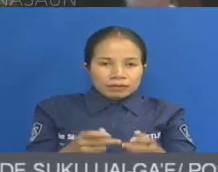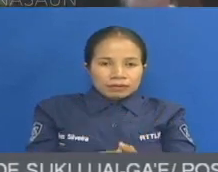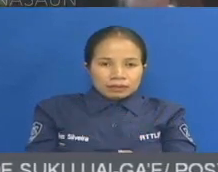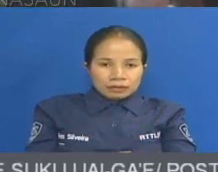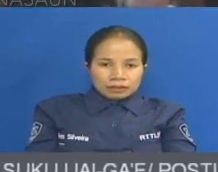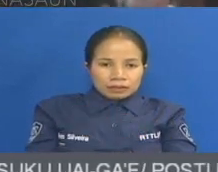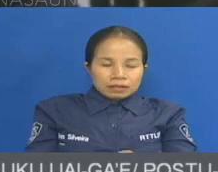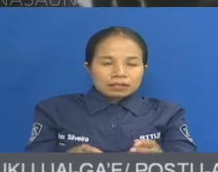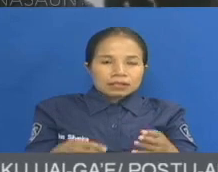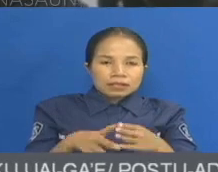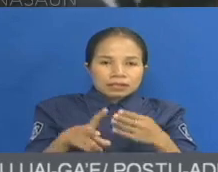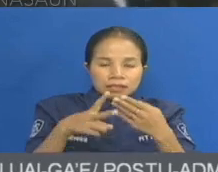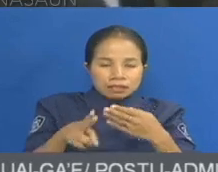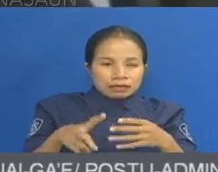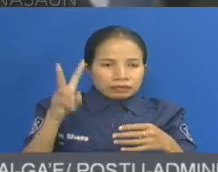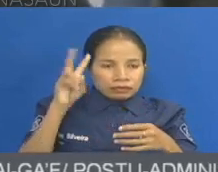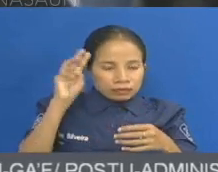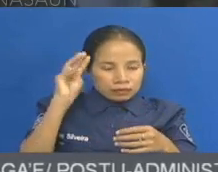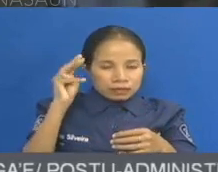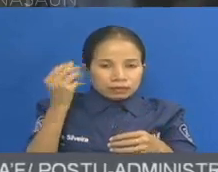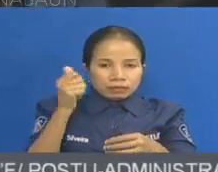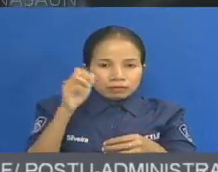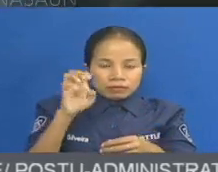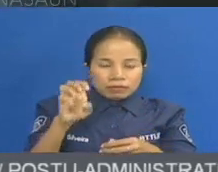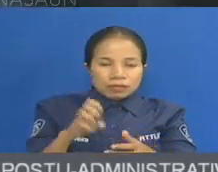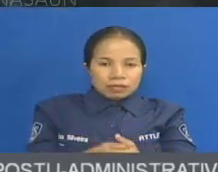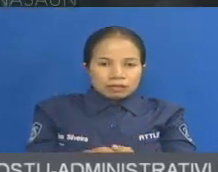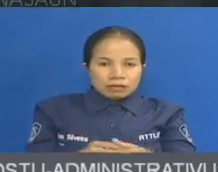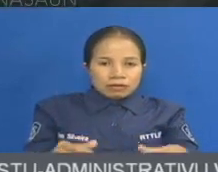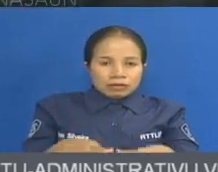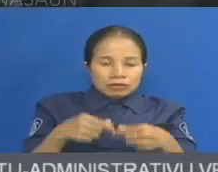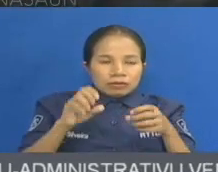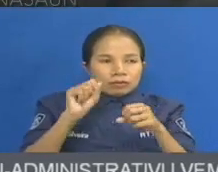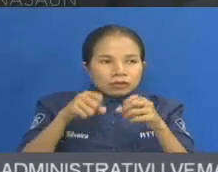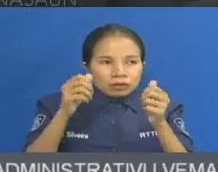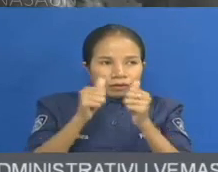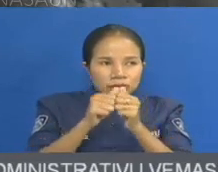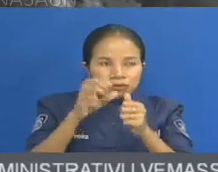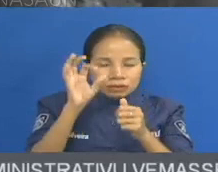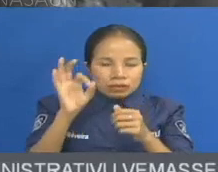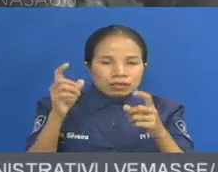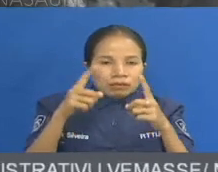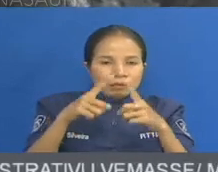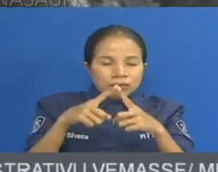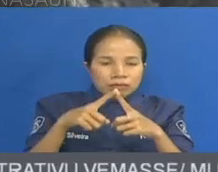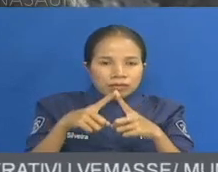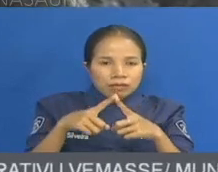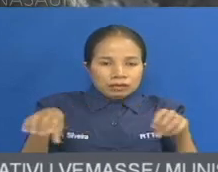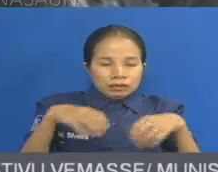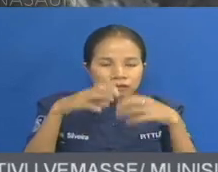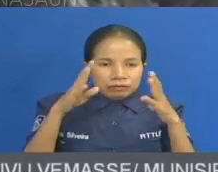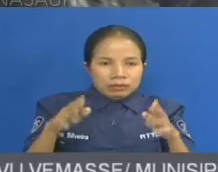A foi na inauguração né, vice-ministro administração estatal entrega motorizada hamotuk undarisia ba engenheiro de